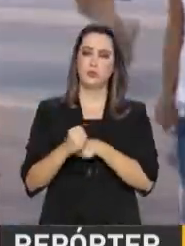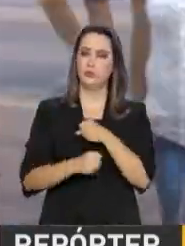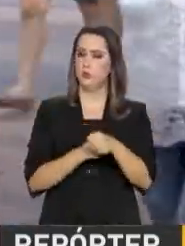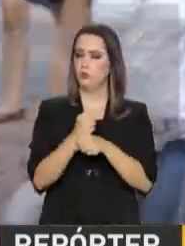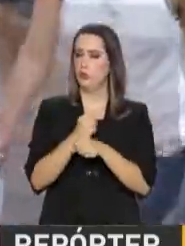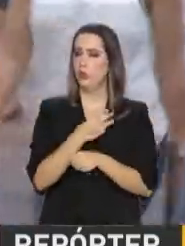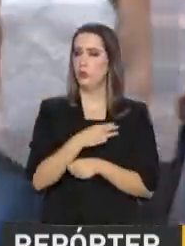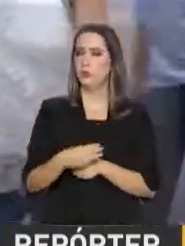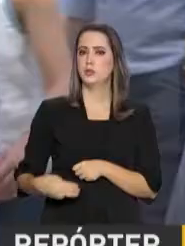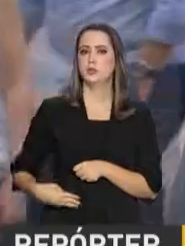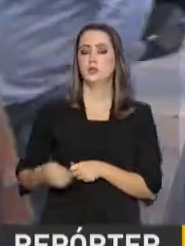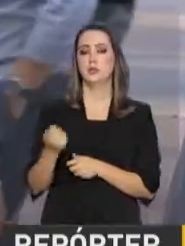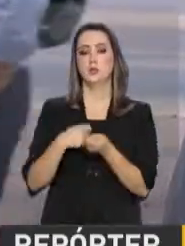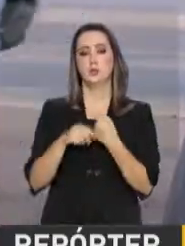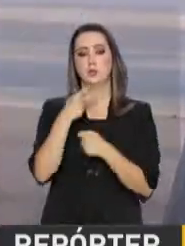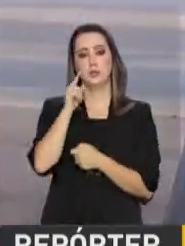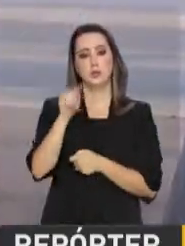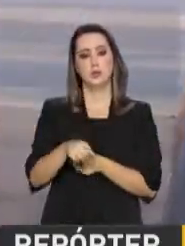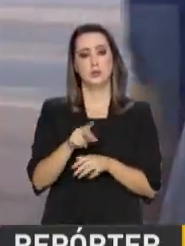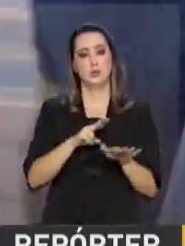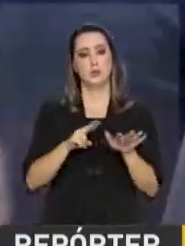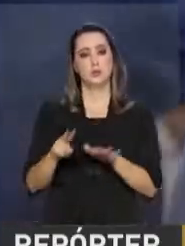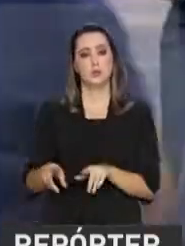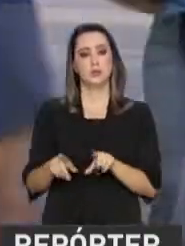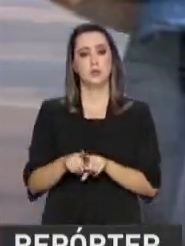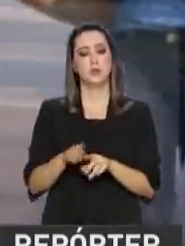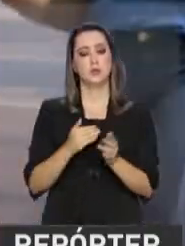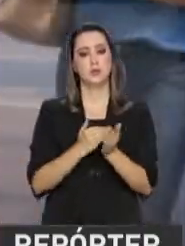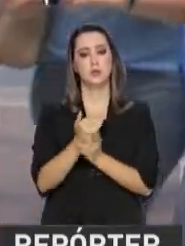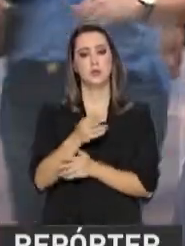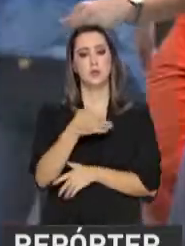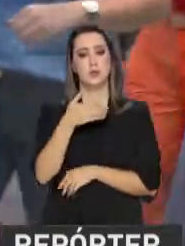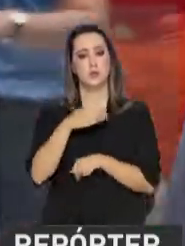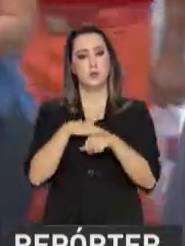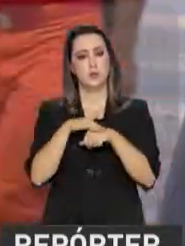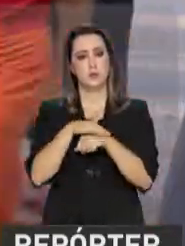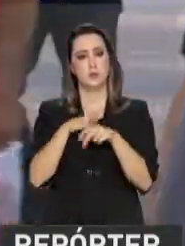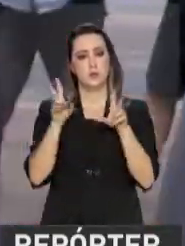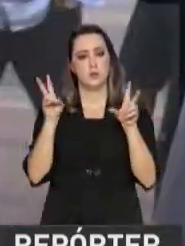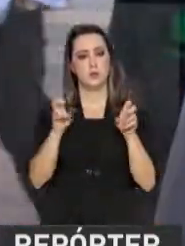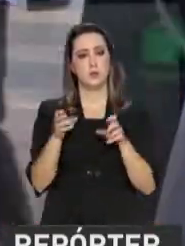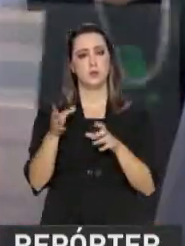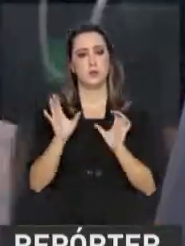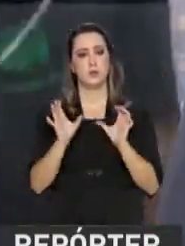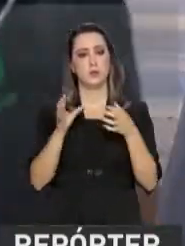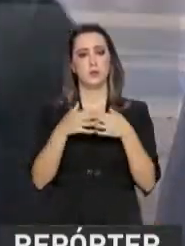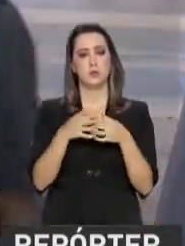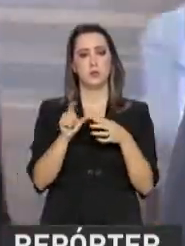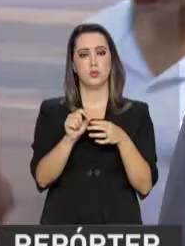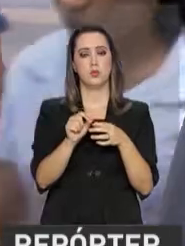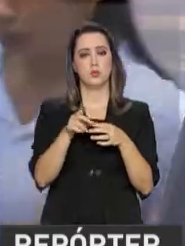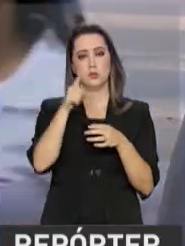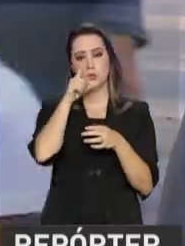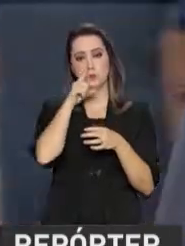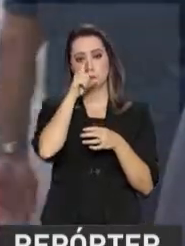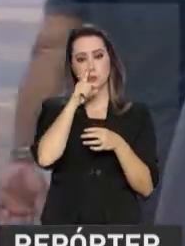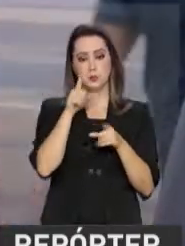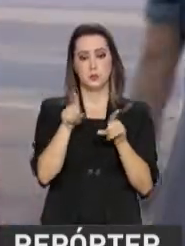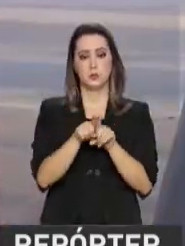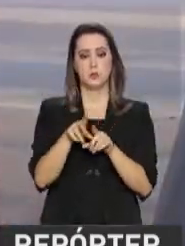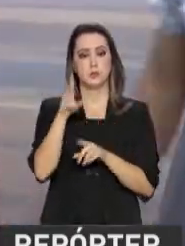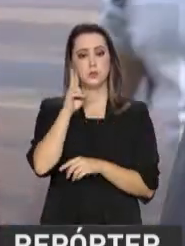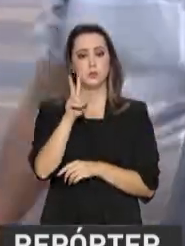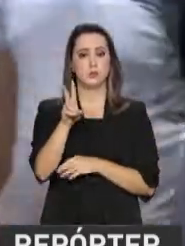ministro da fazenda diantou que ainda nesta semana vai conversar sobre o assunto com as agências de classificação de risco que